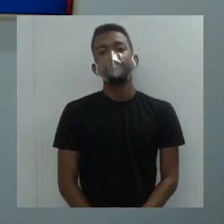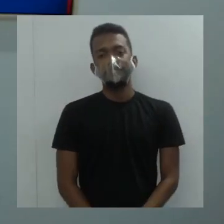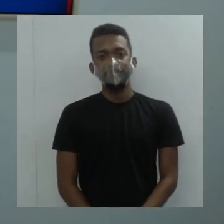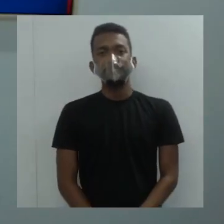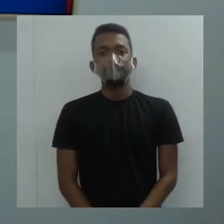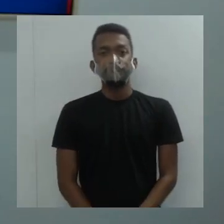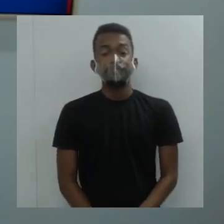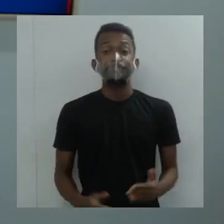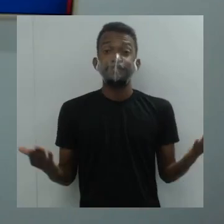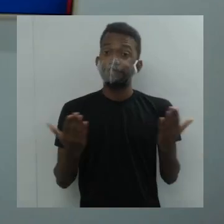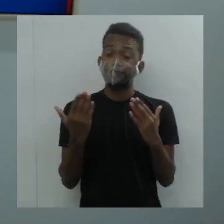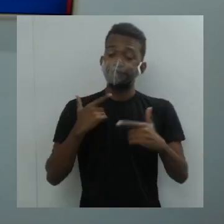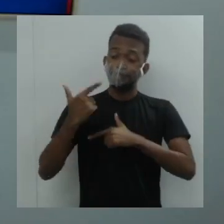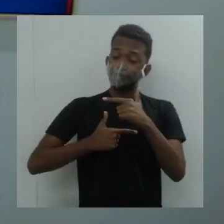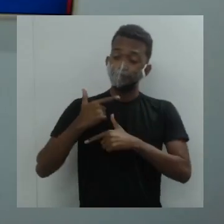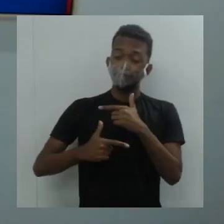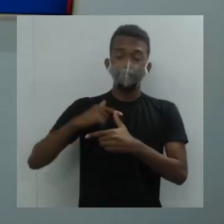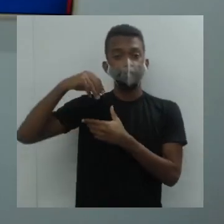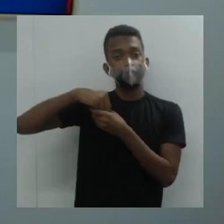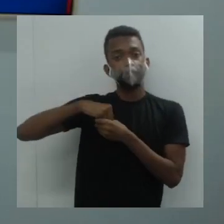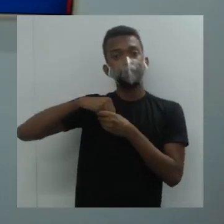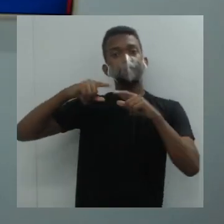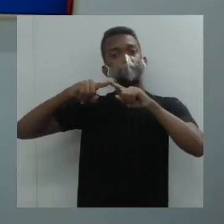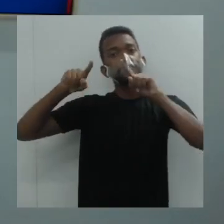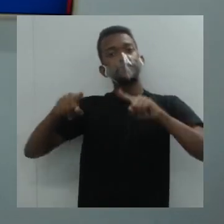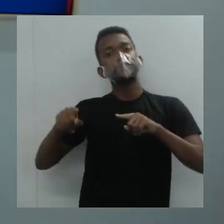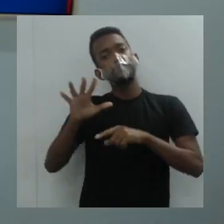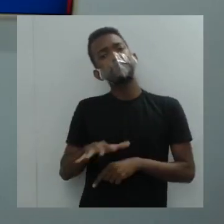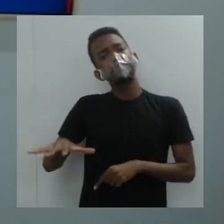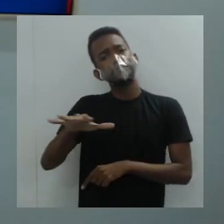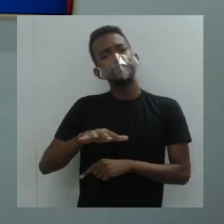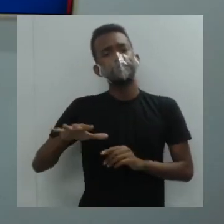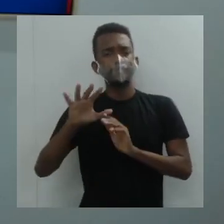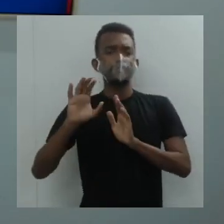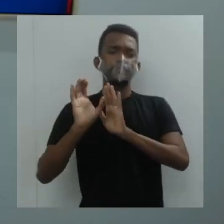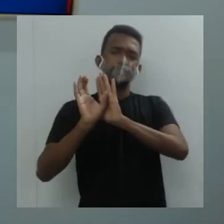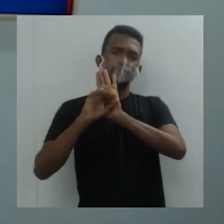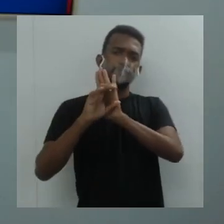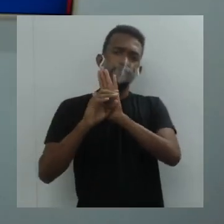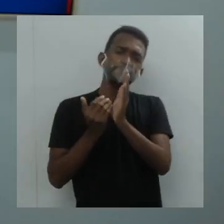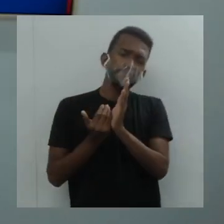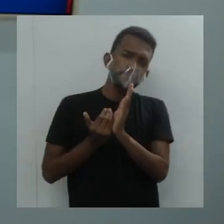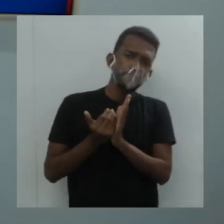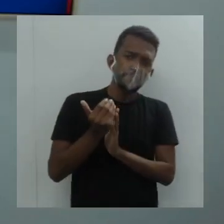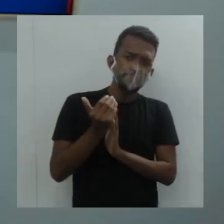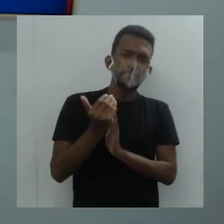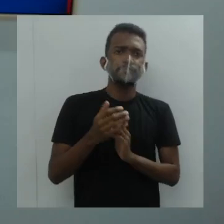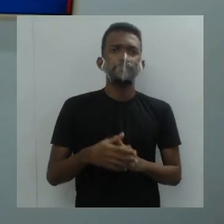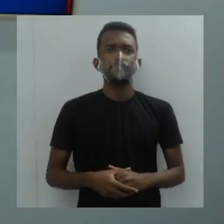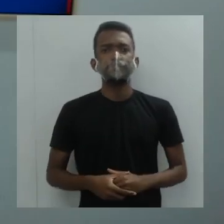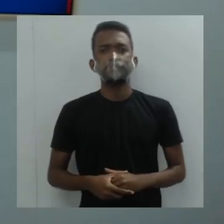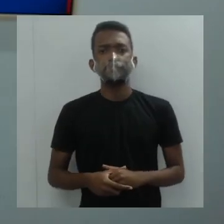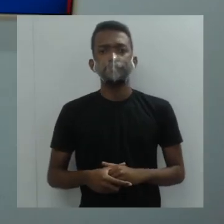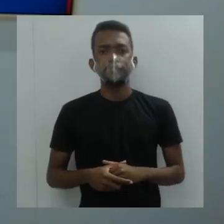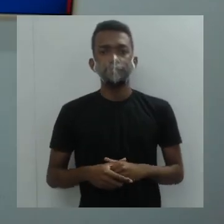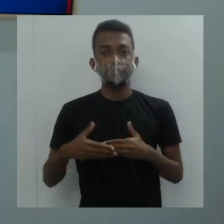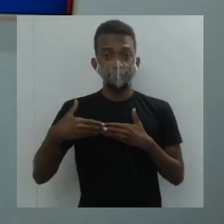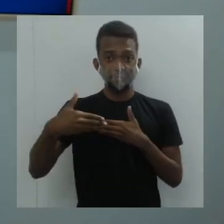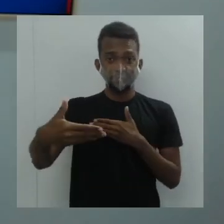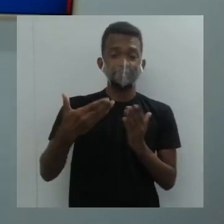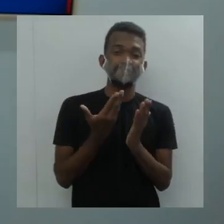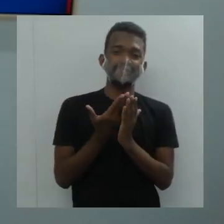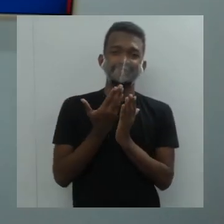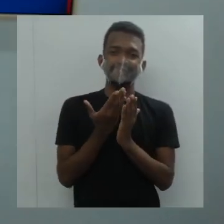Nós vamos trabalhar num plano conceitual inicialmente. Nas próximas